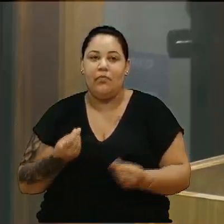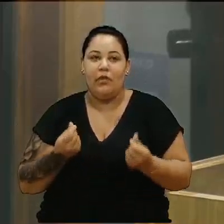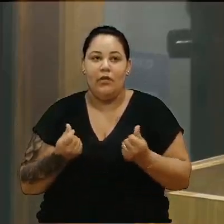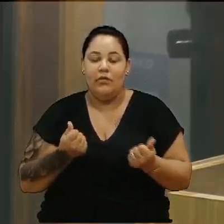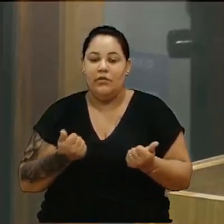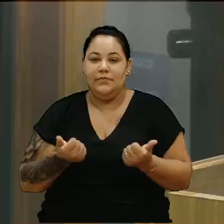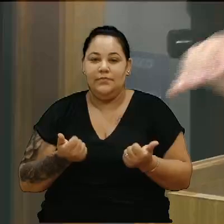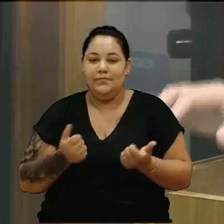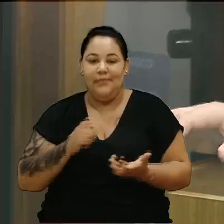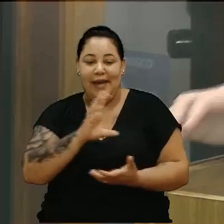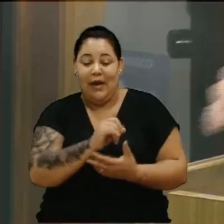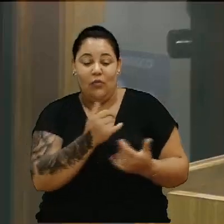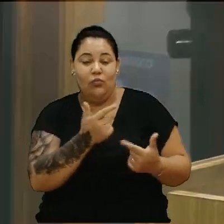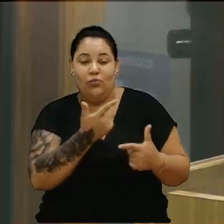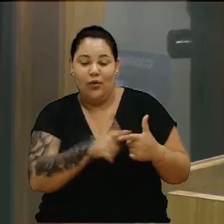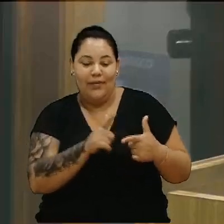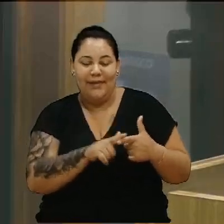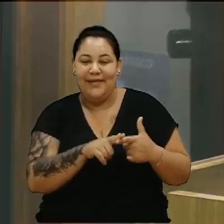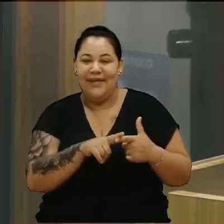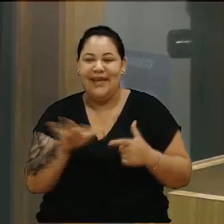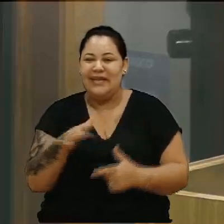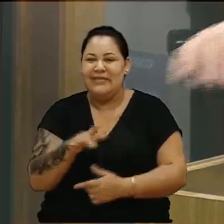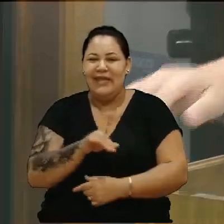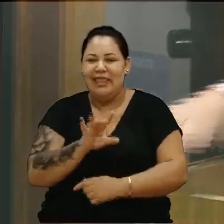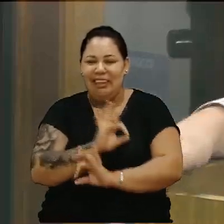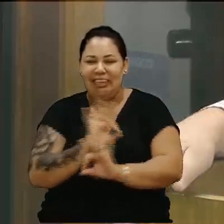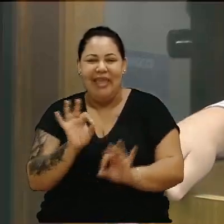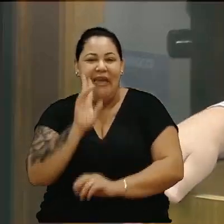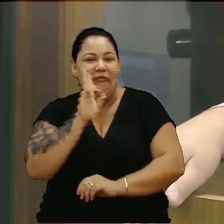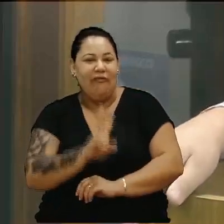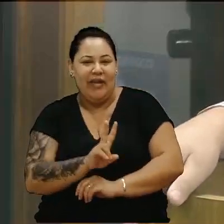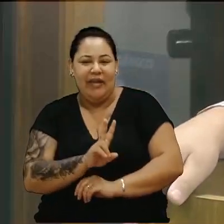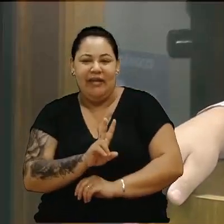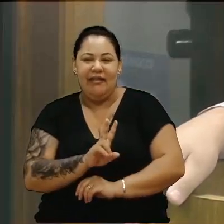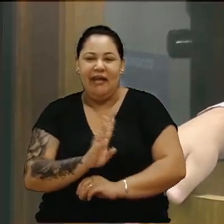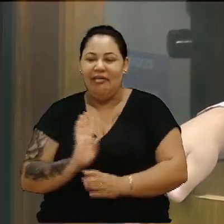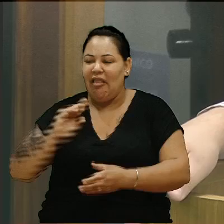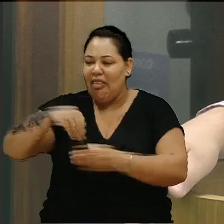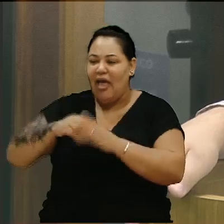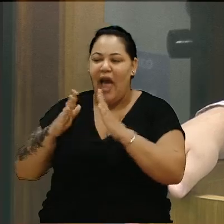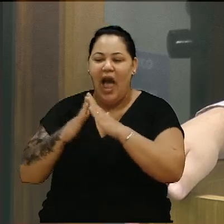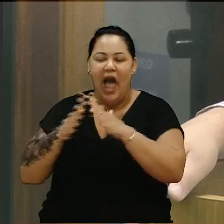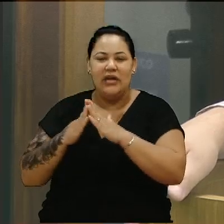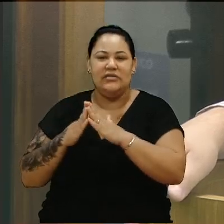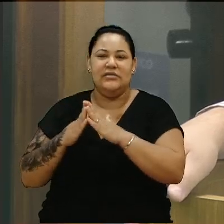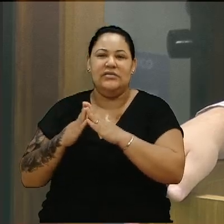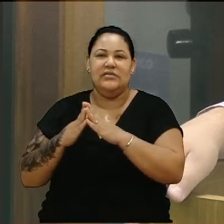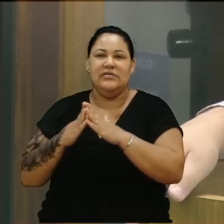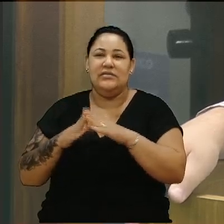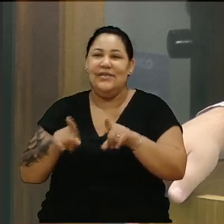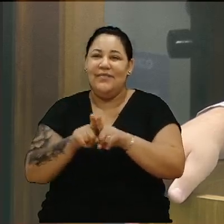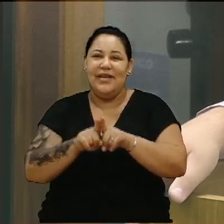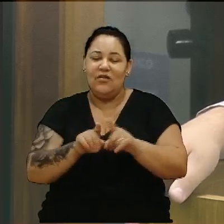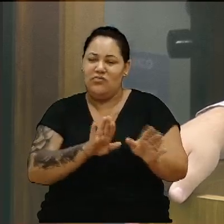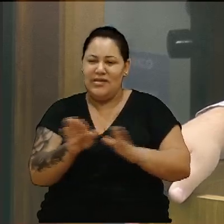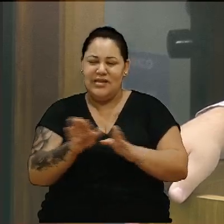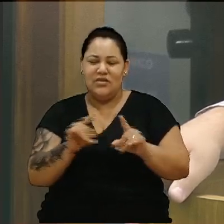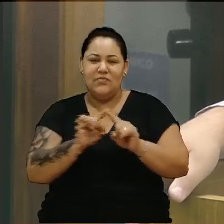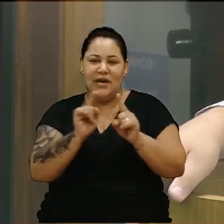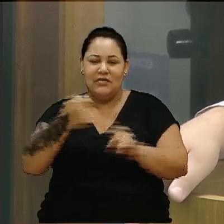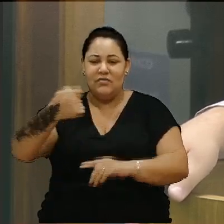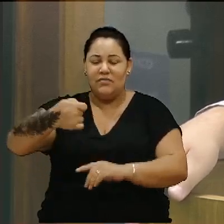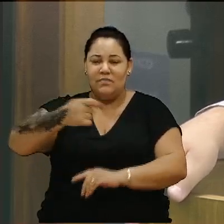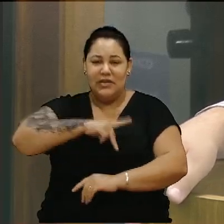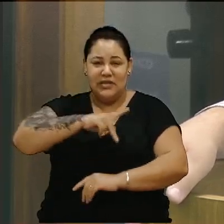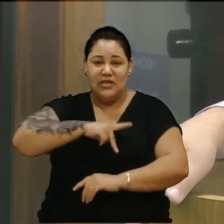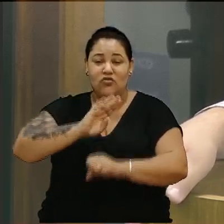que é mínimo, que nós não estamos vendo, que muitas vezes está lá dentro da casa do morador e nós não temos acesso à situação, mas, às vezes, o presidente do bairro está mais próximo